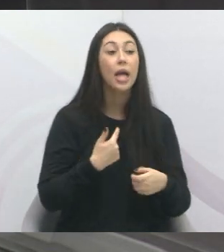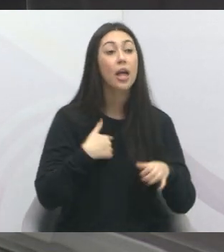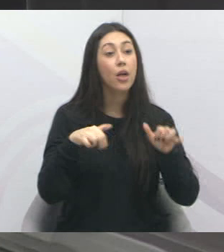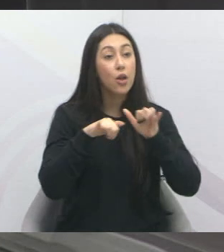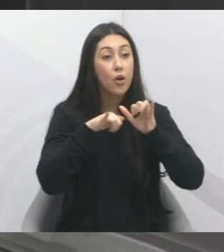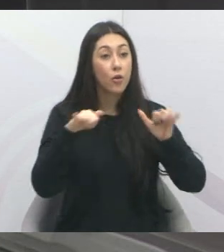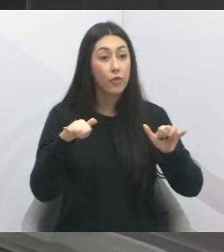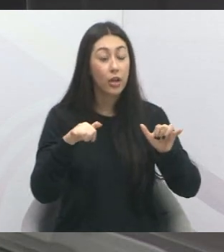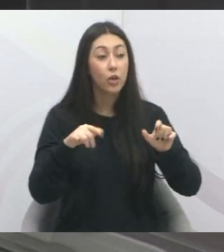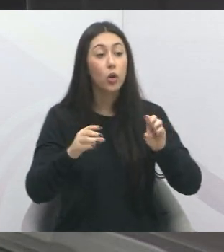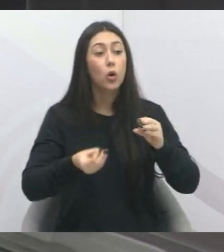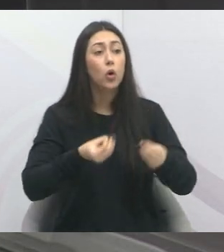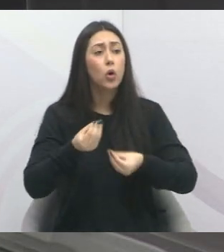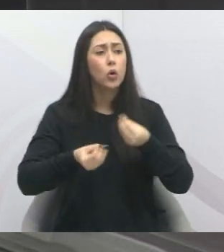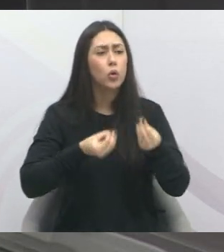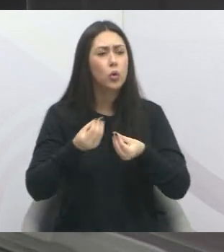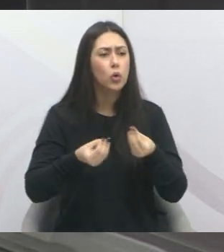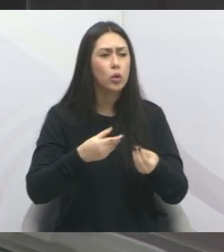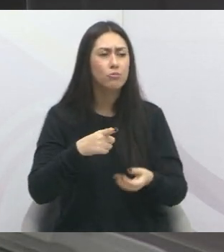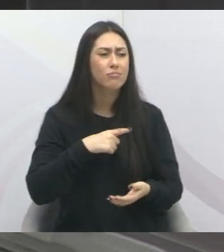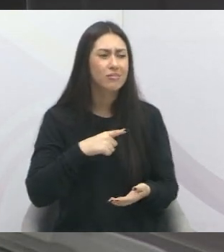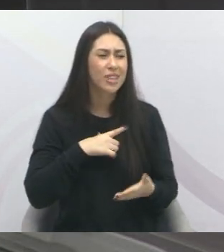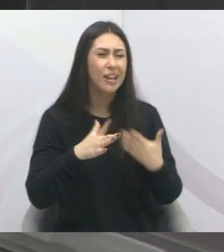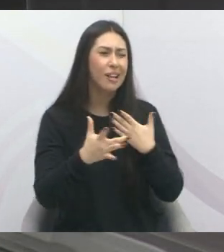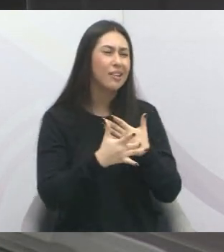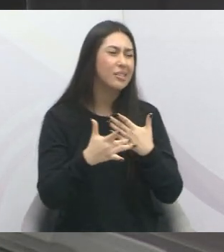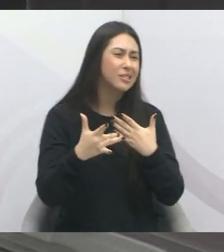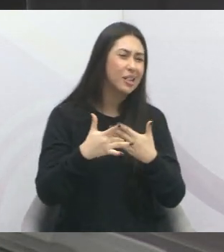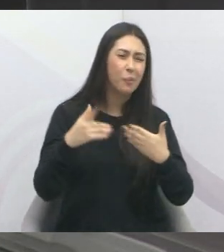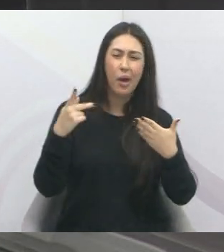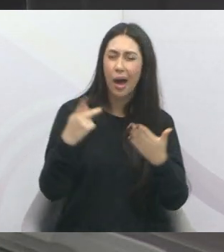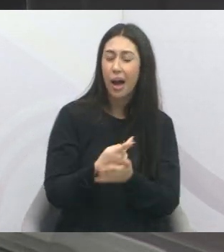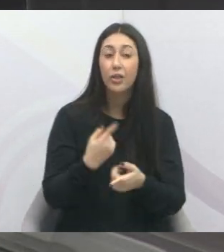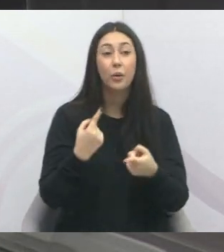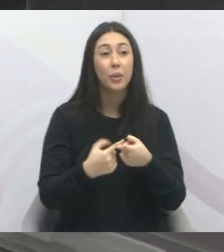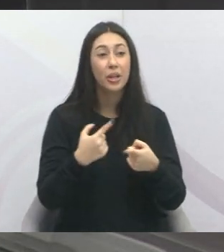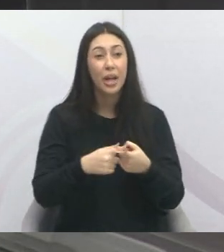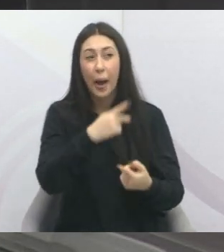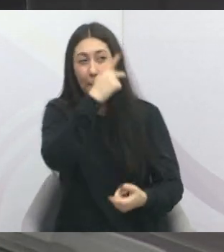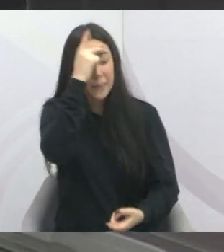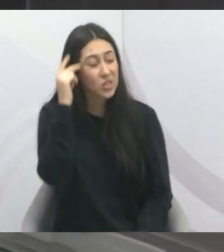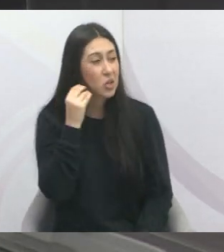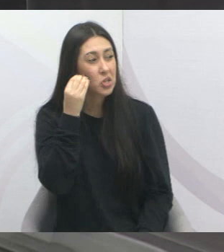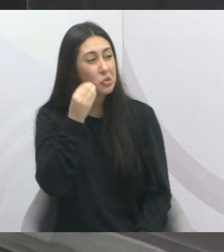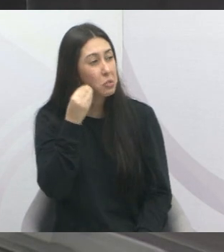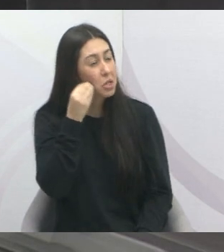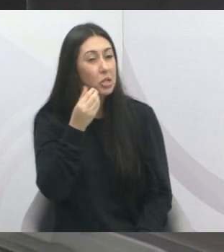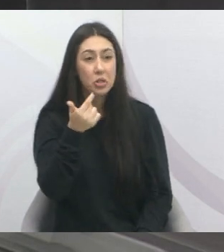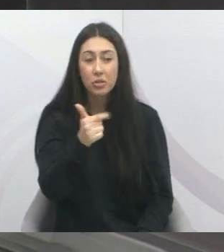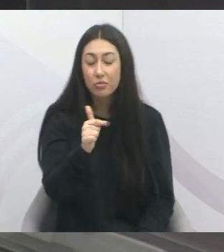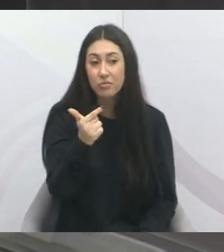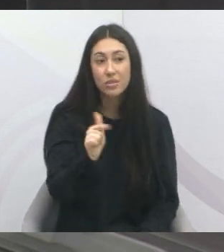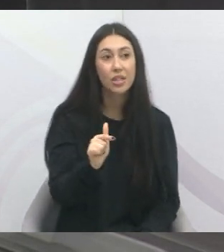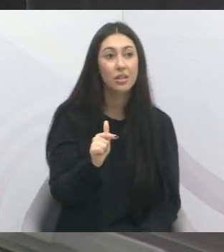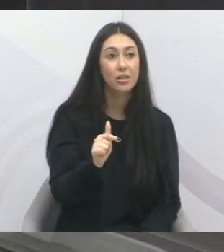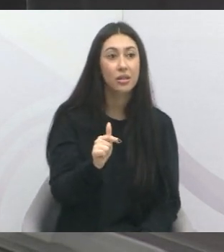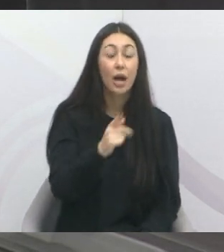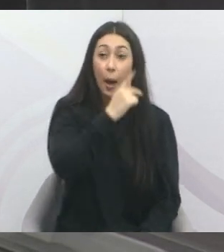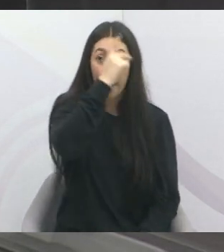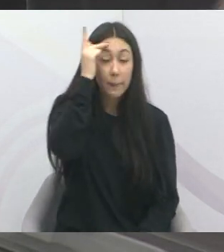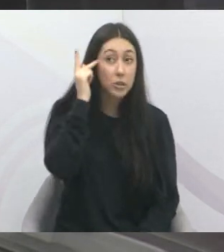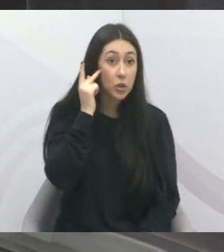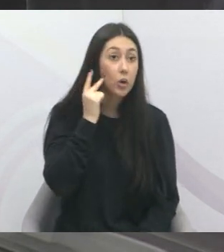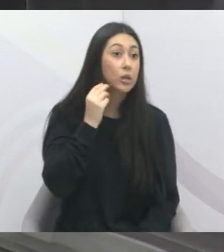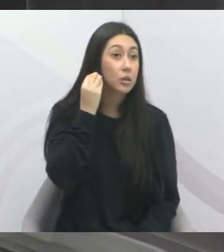que se gera de exame desnecessário porque o cara inexperiente é recém-formado. Quem vive isso,